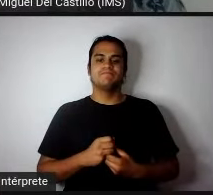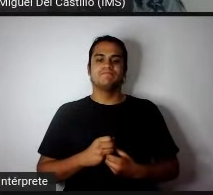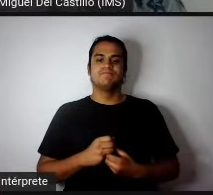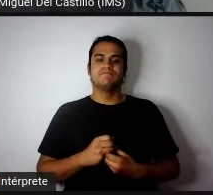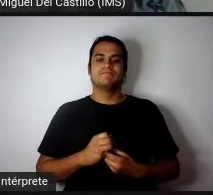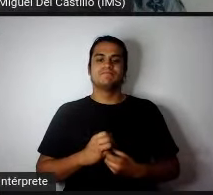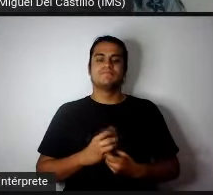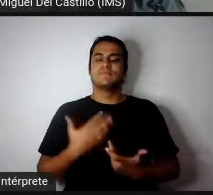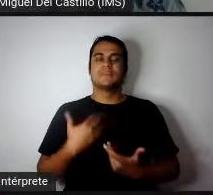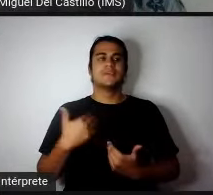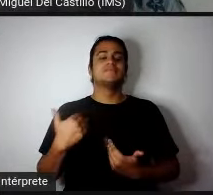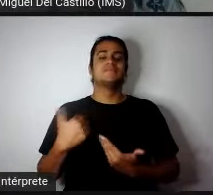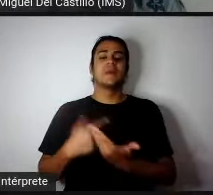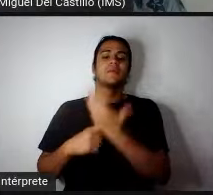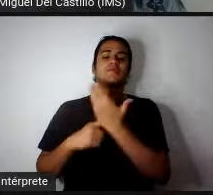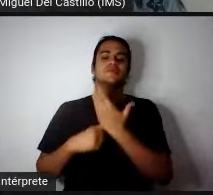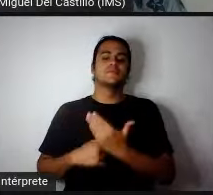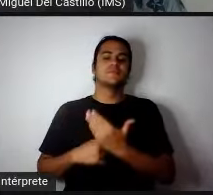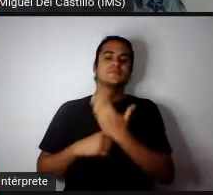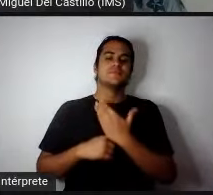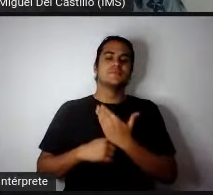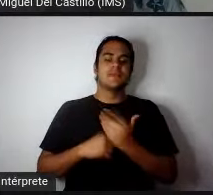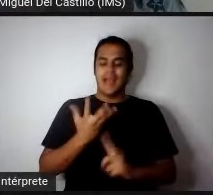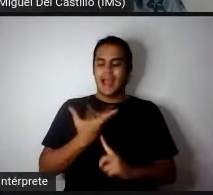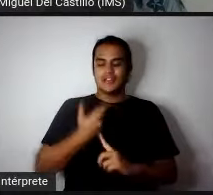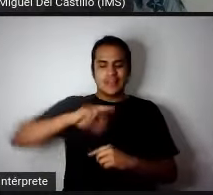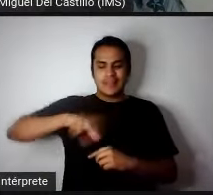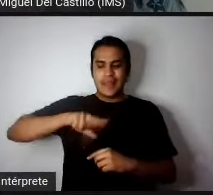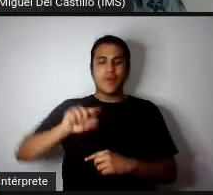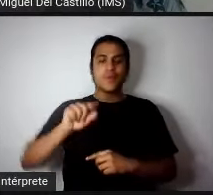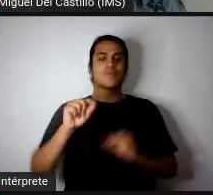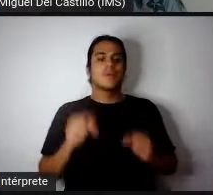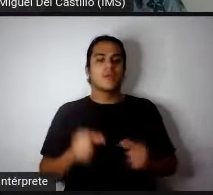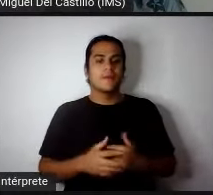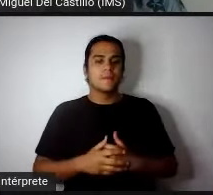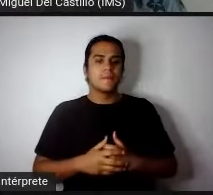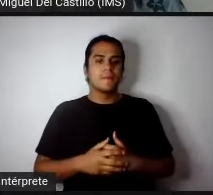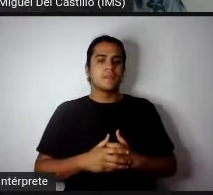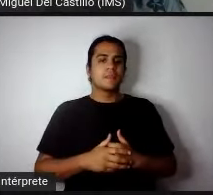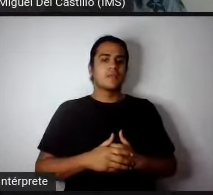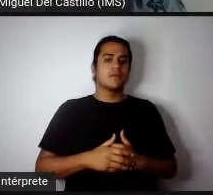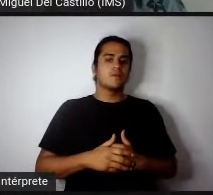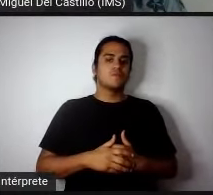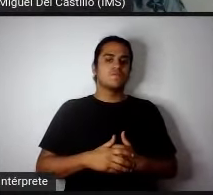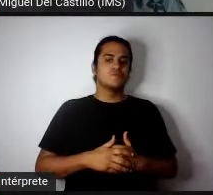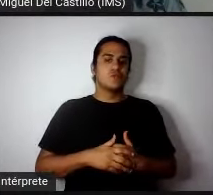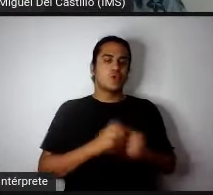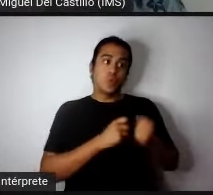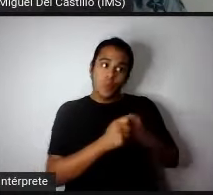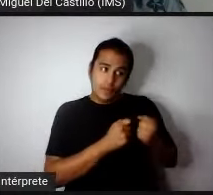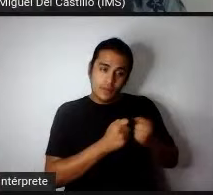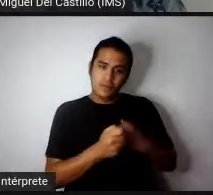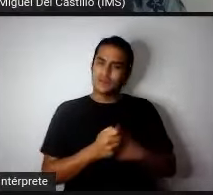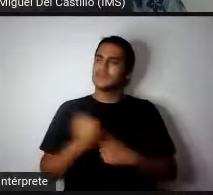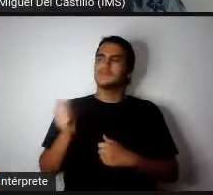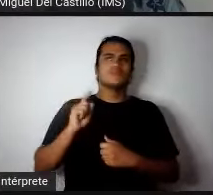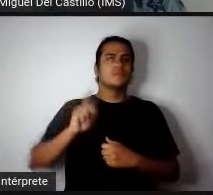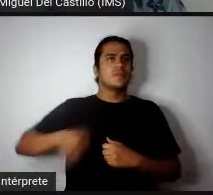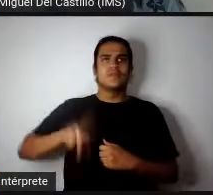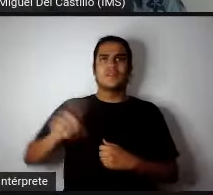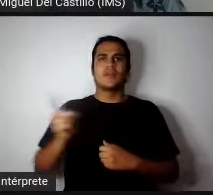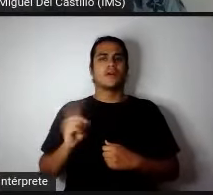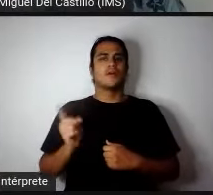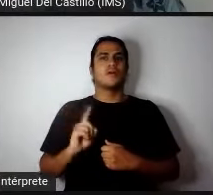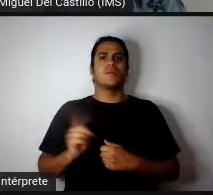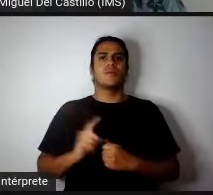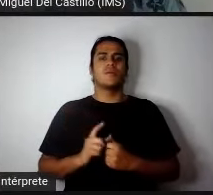me dá, que ser fora de área? Documental? Seria, documental? Não, seria uma